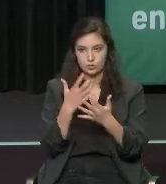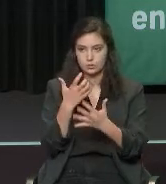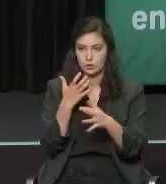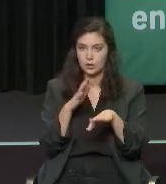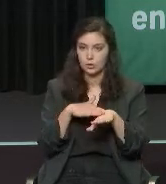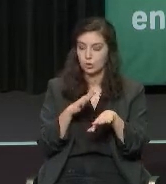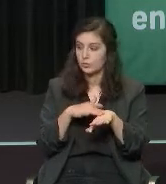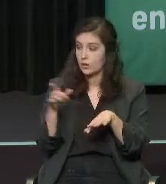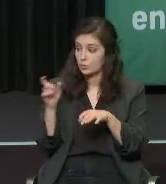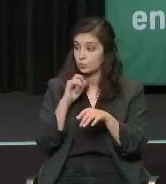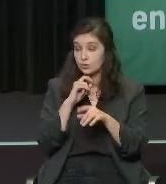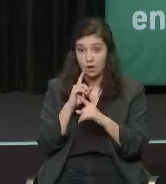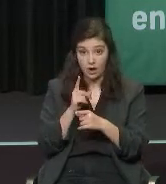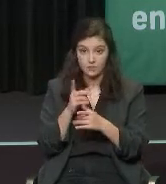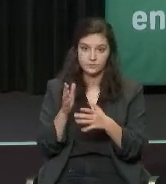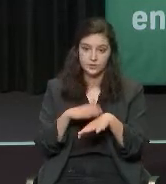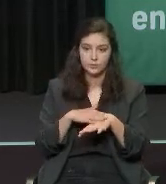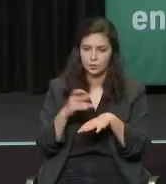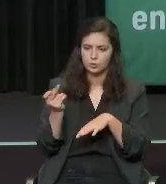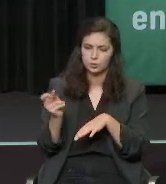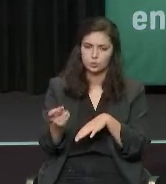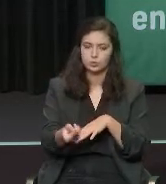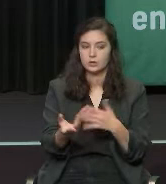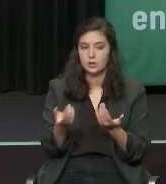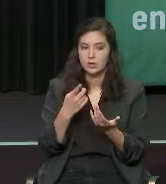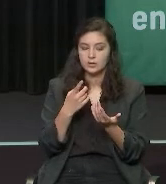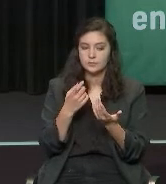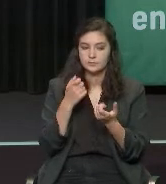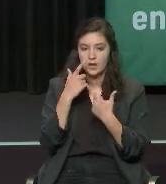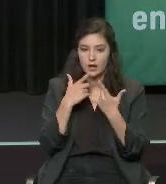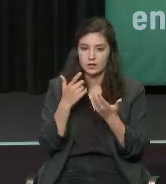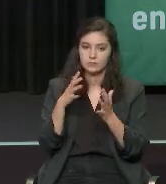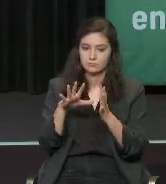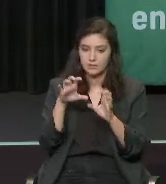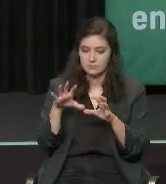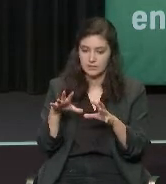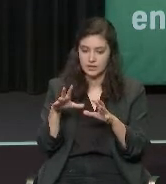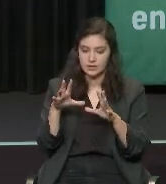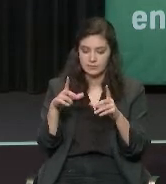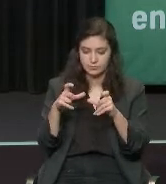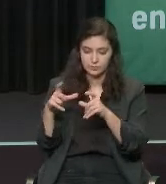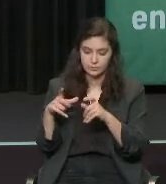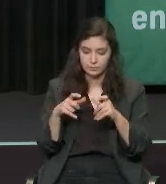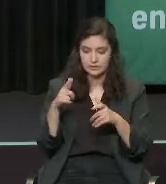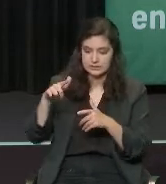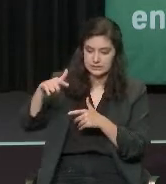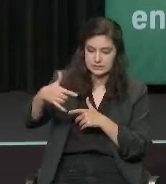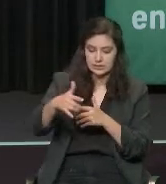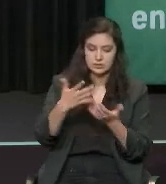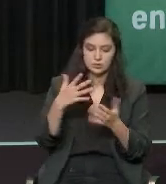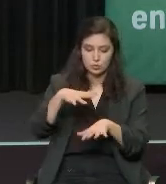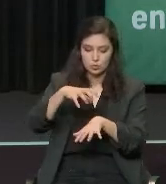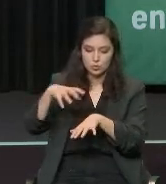porque isto é possível, porque durante muitos anos houve alguém a recolher imagens de satélite, a agregar a informação e a